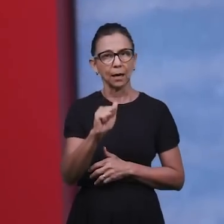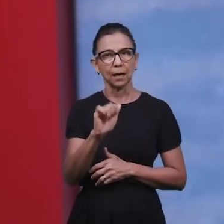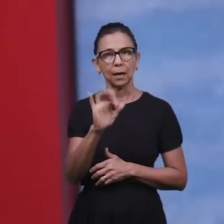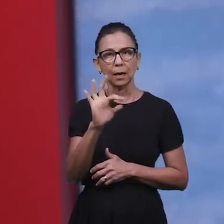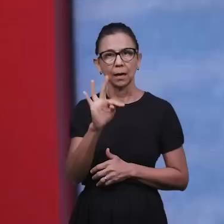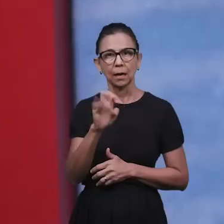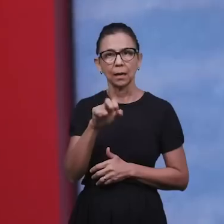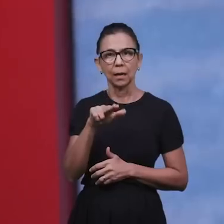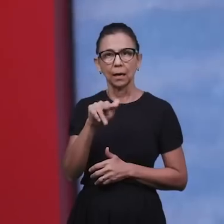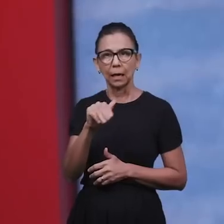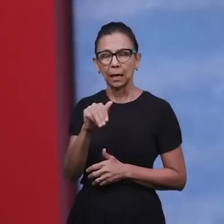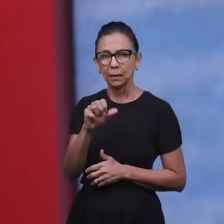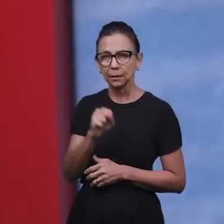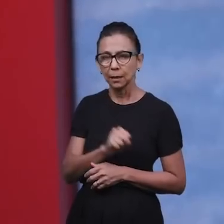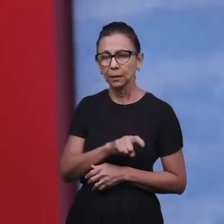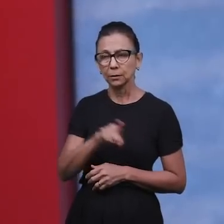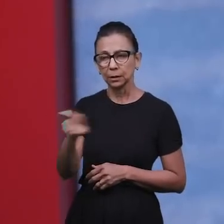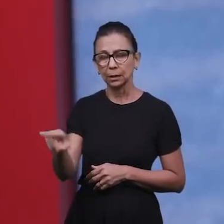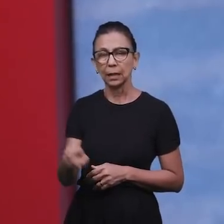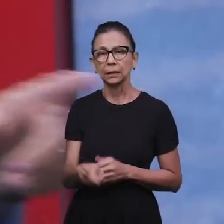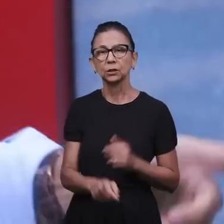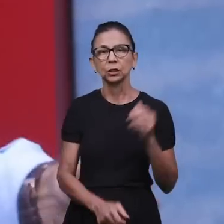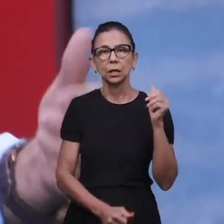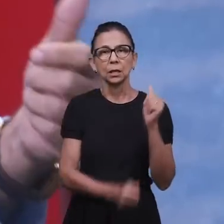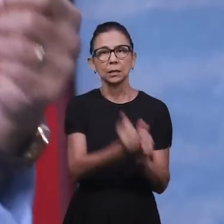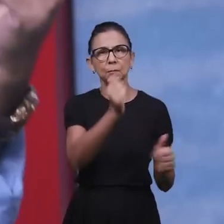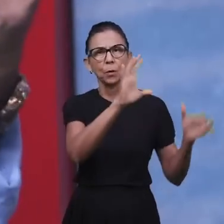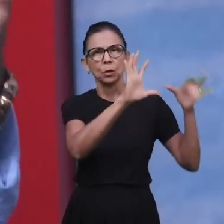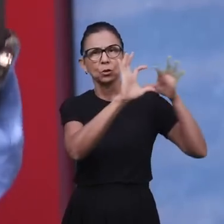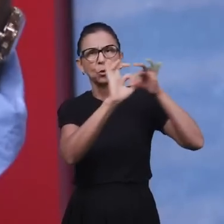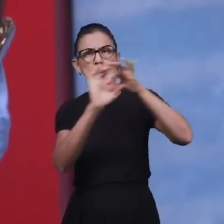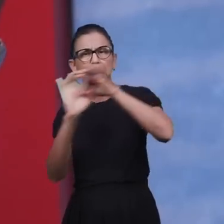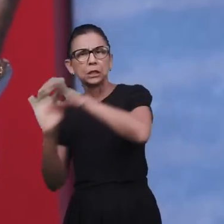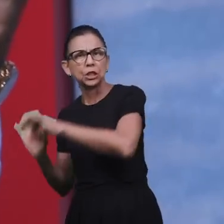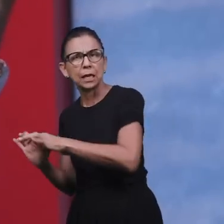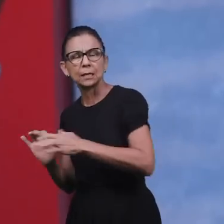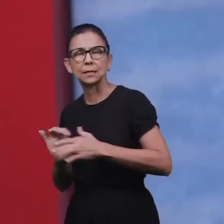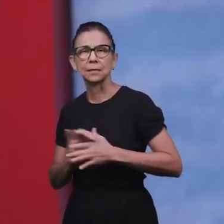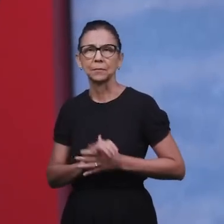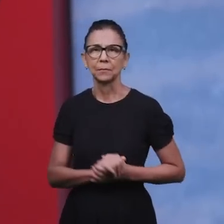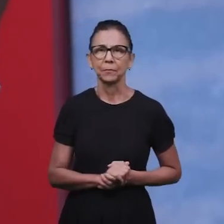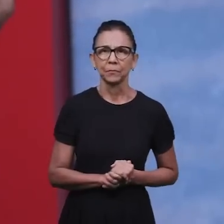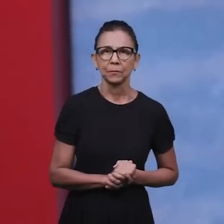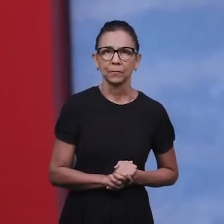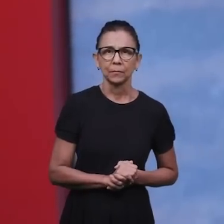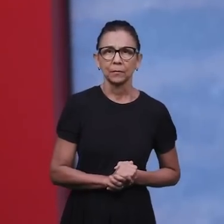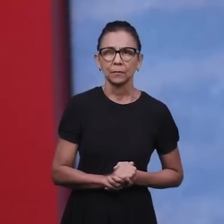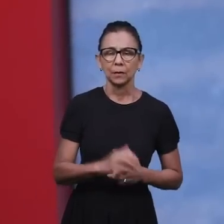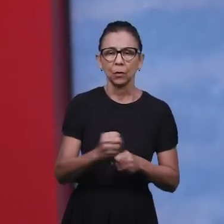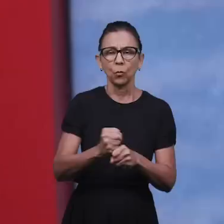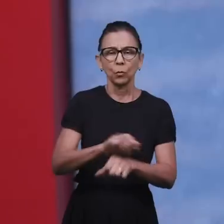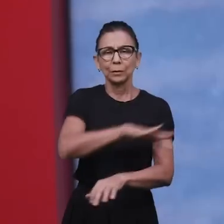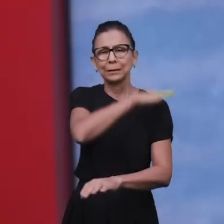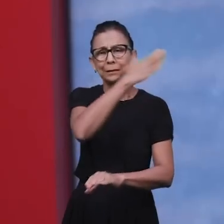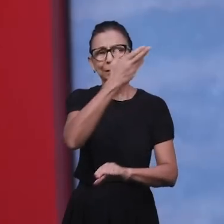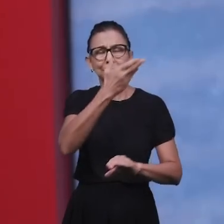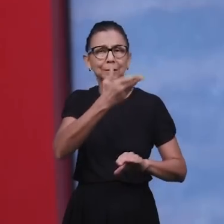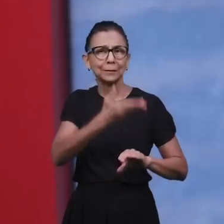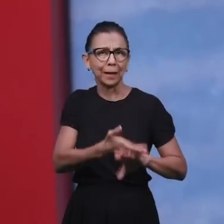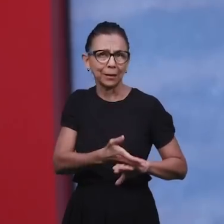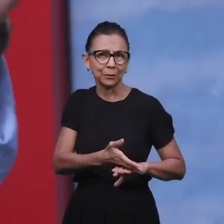cada 3 anos havia um tipo de Olimpíada que só se perdia para a Olimpíada de Atenas. Então, era o ano inteiro.